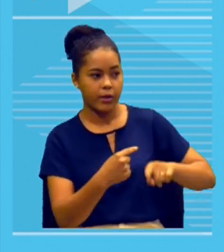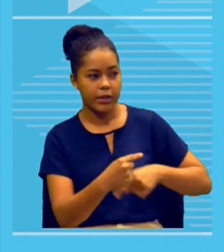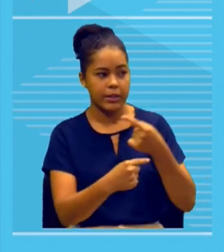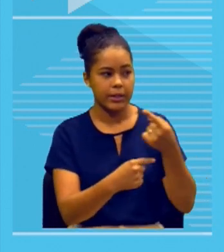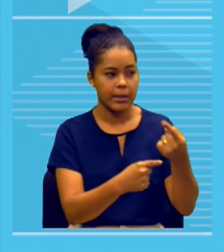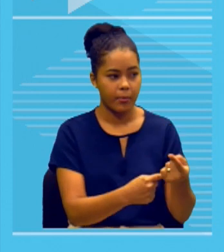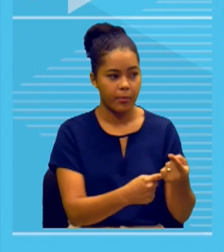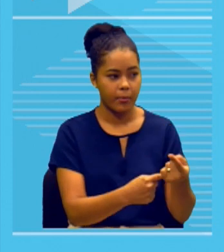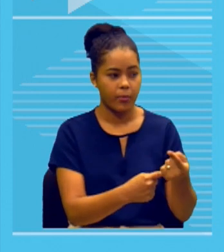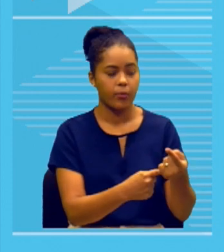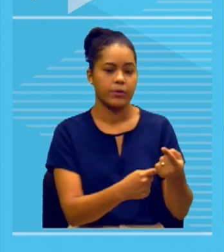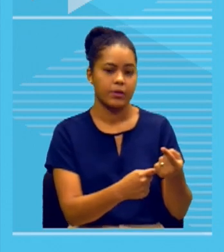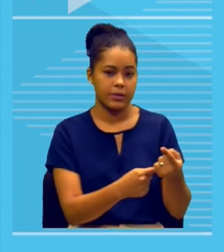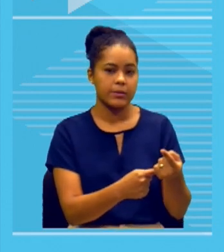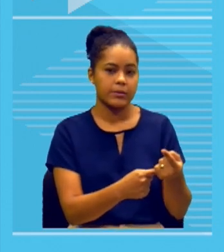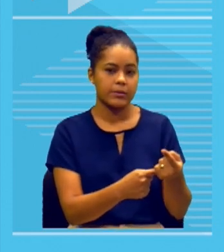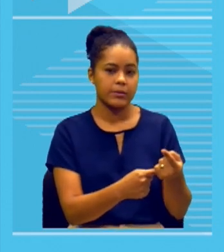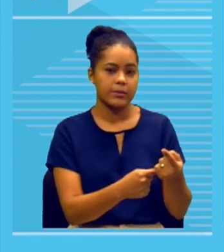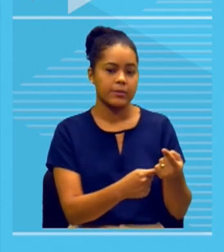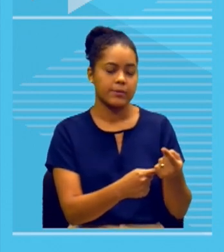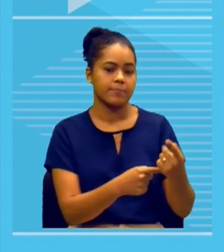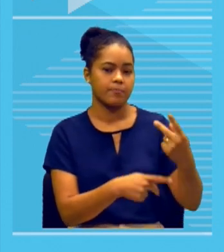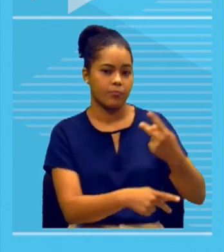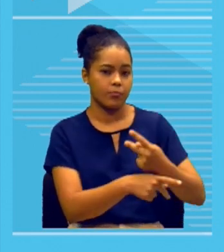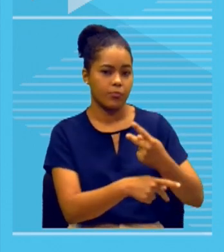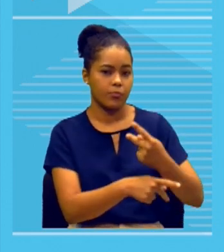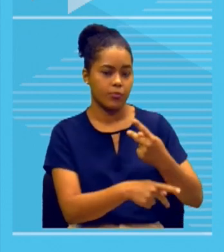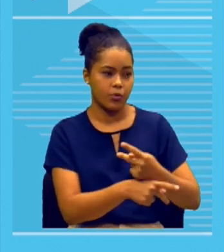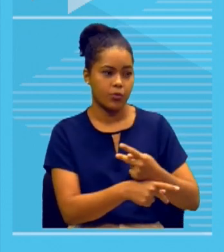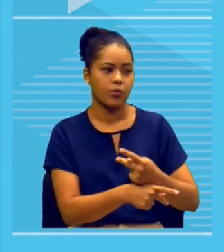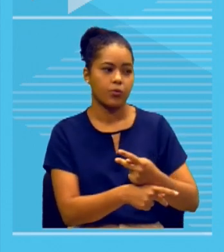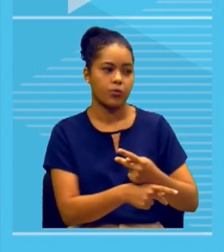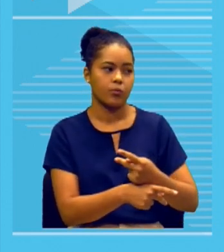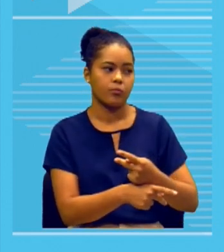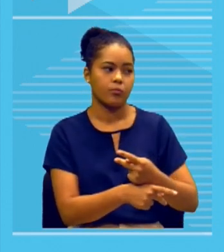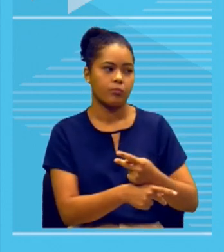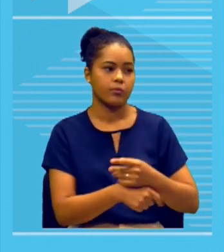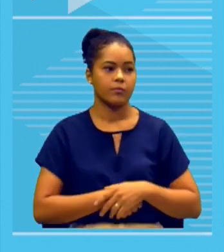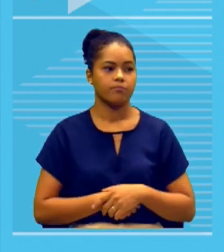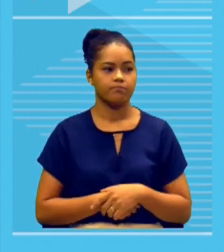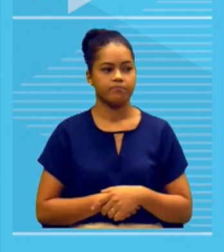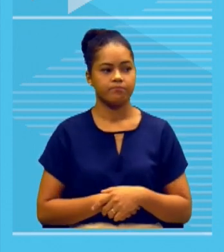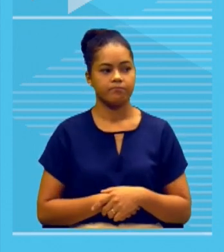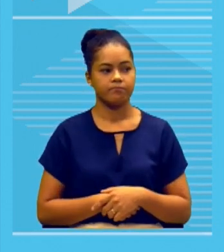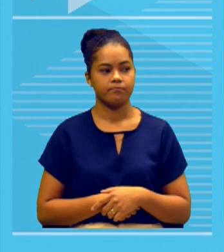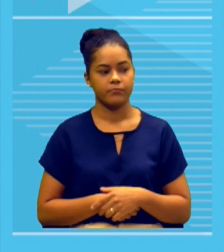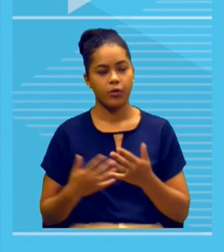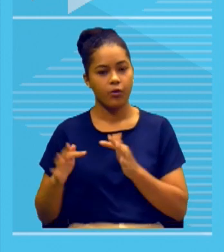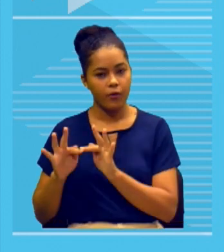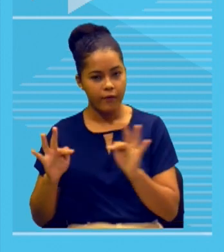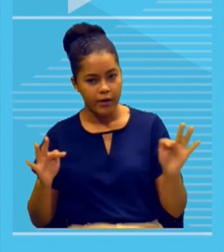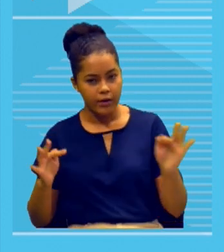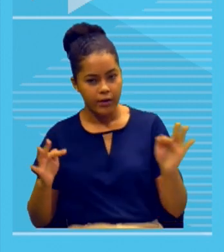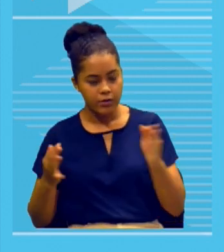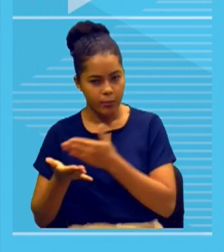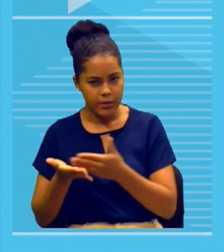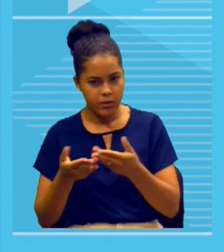né No início de frase você usa a ênclise não se inicia frase com pronome oblíquo